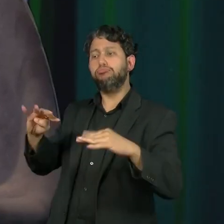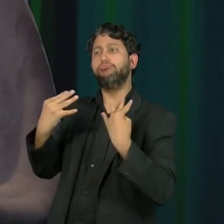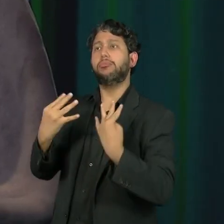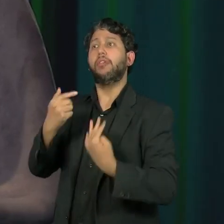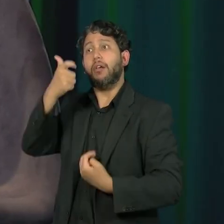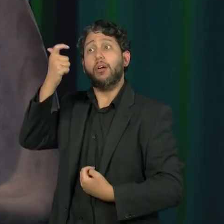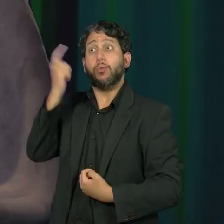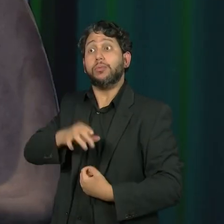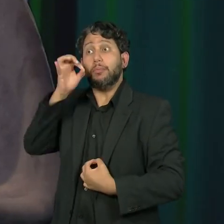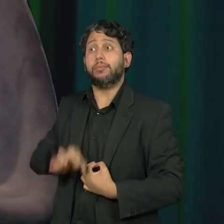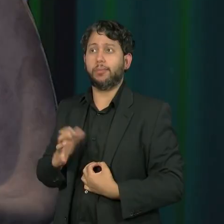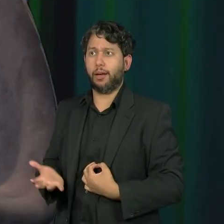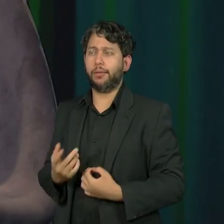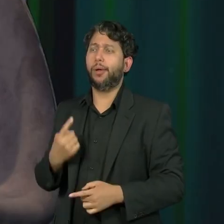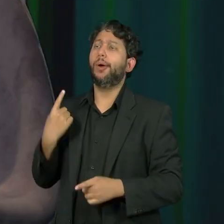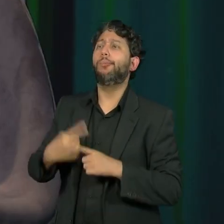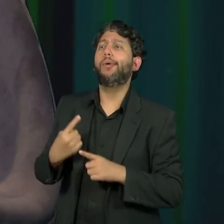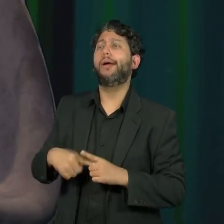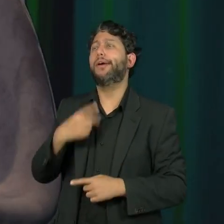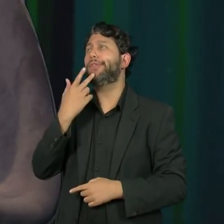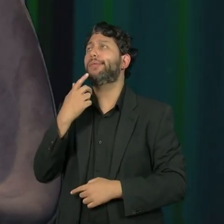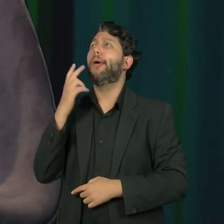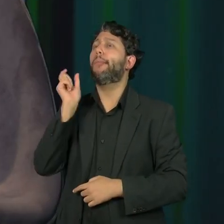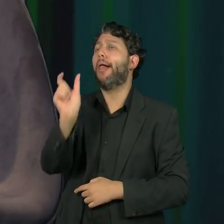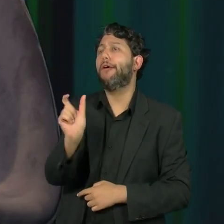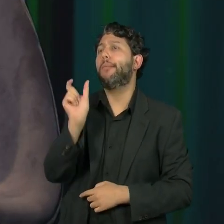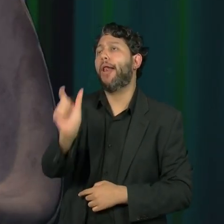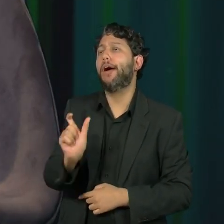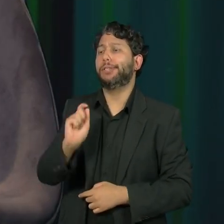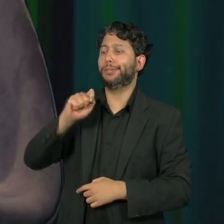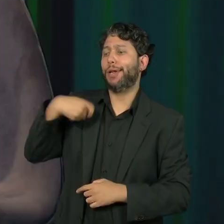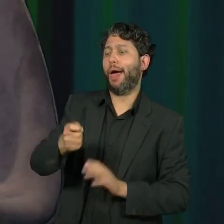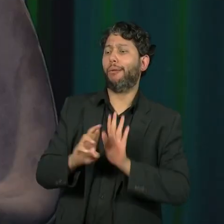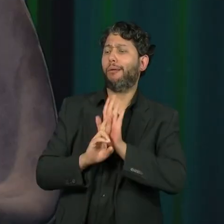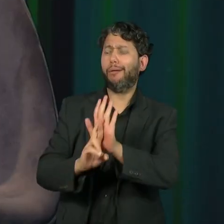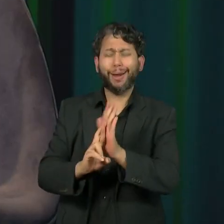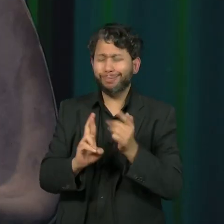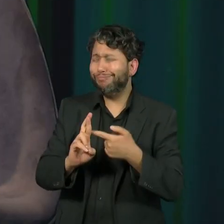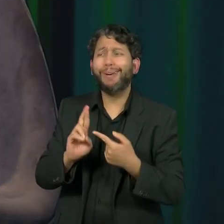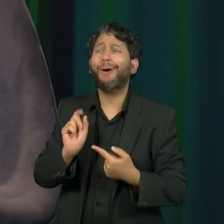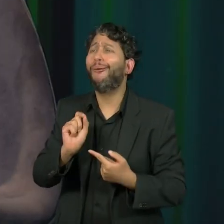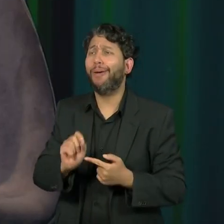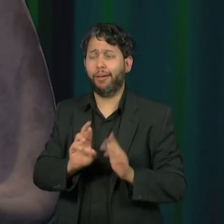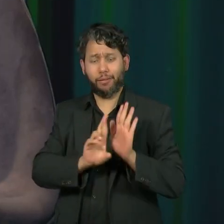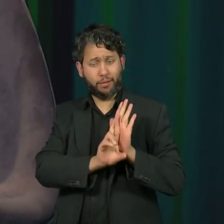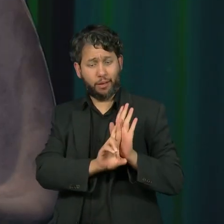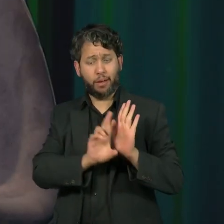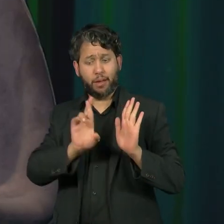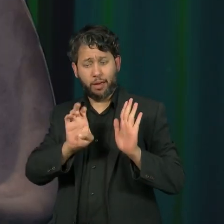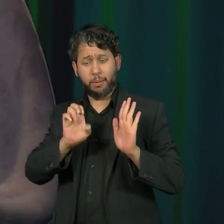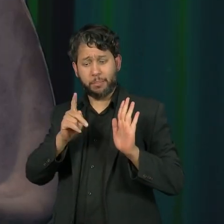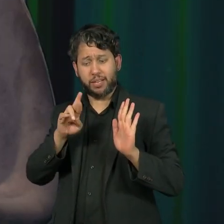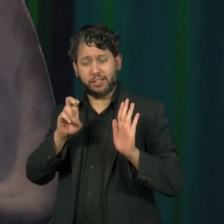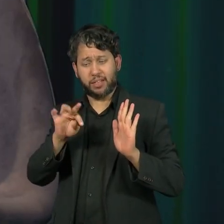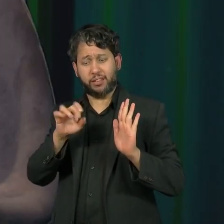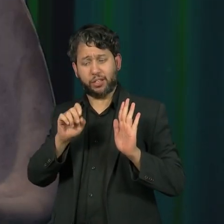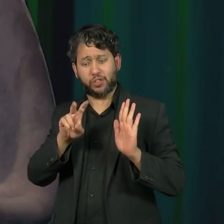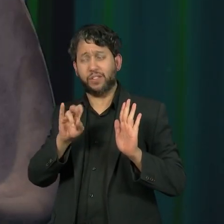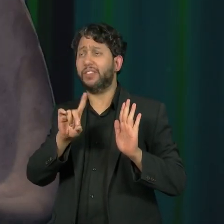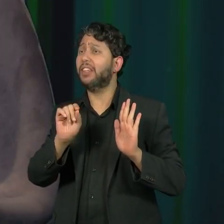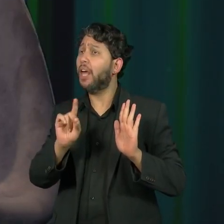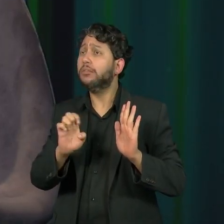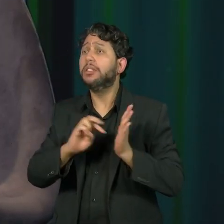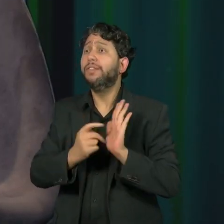gente acaba esgotando algumas palavras, mas representatividade é você se sentir possível. Então, você vê ali a